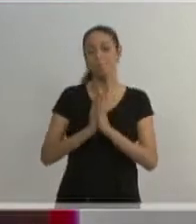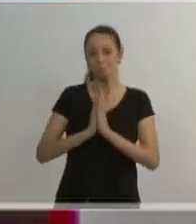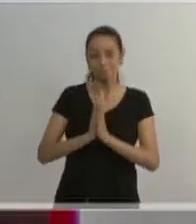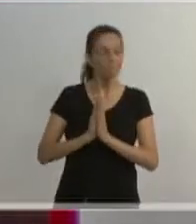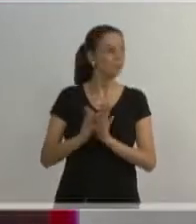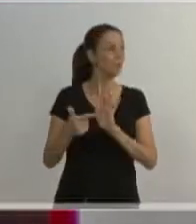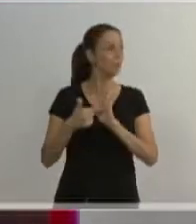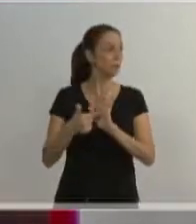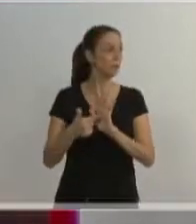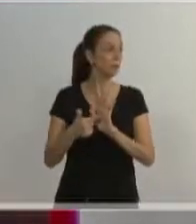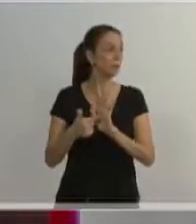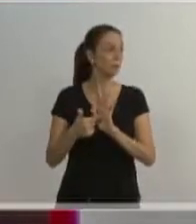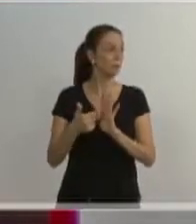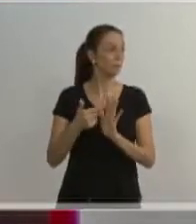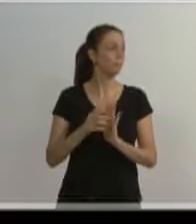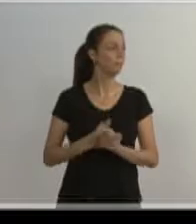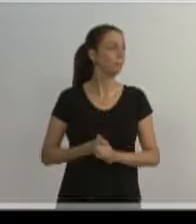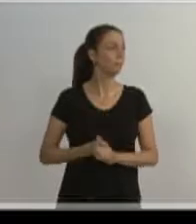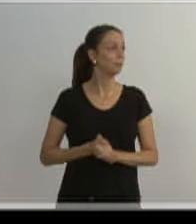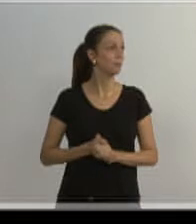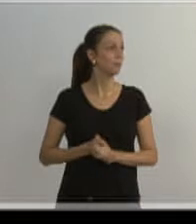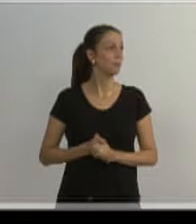o projeto